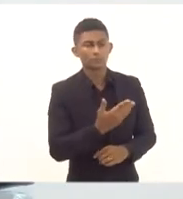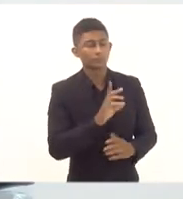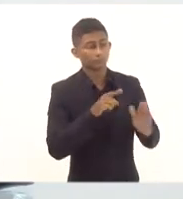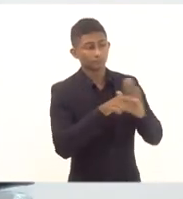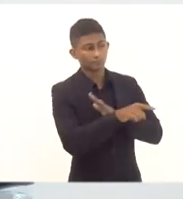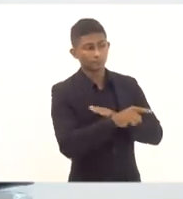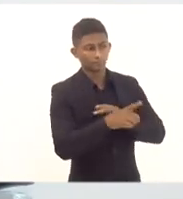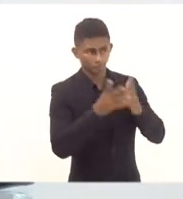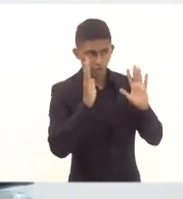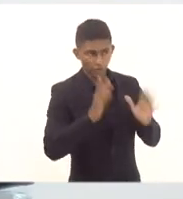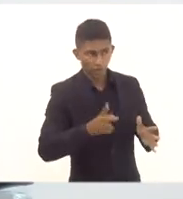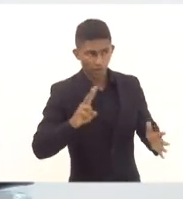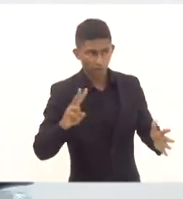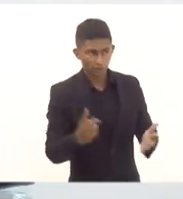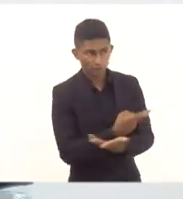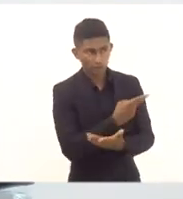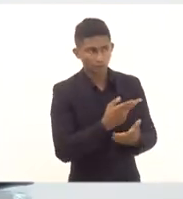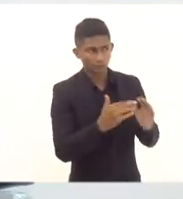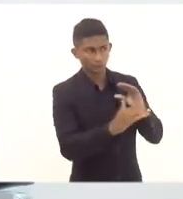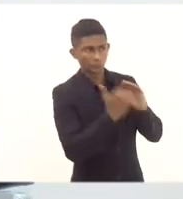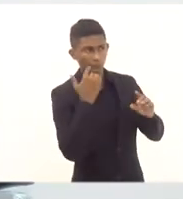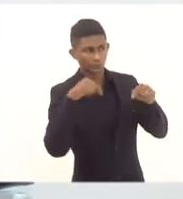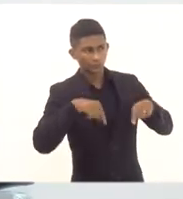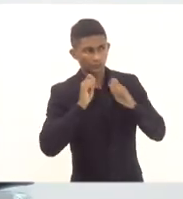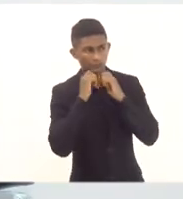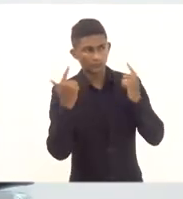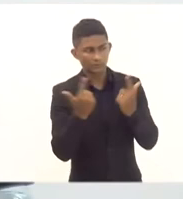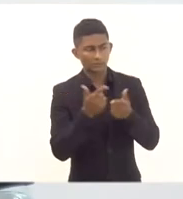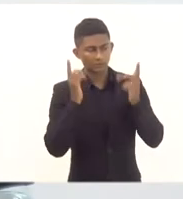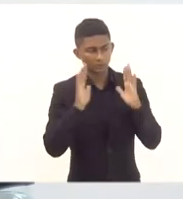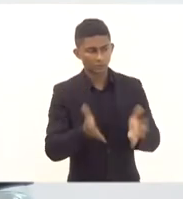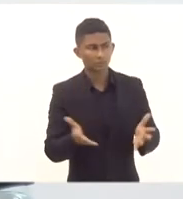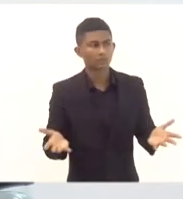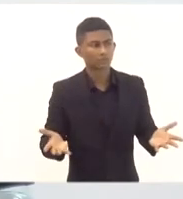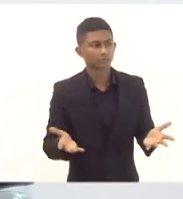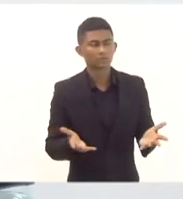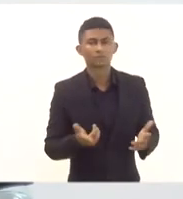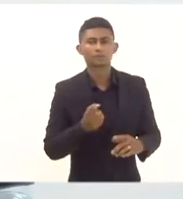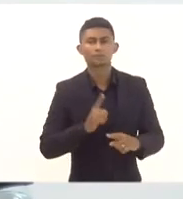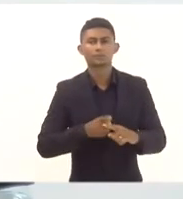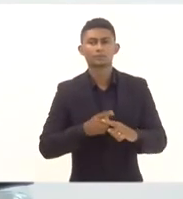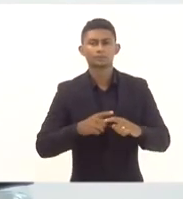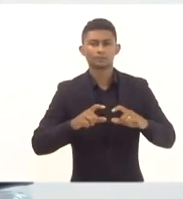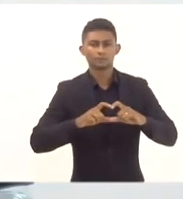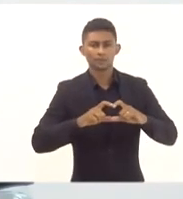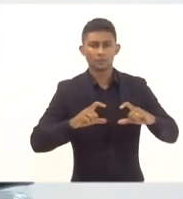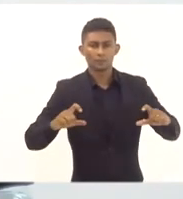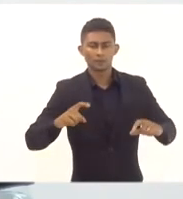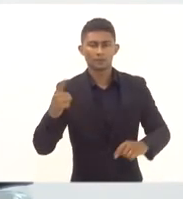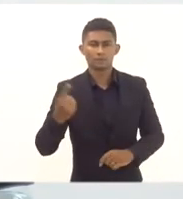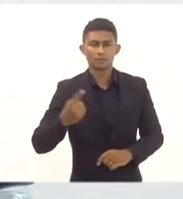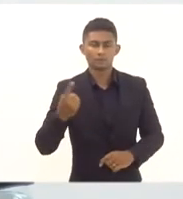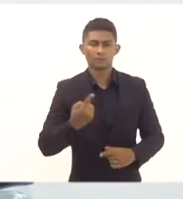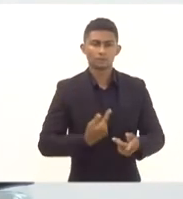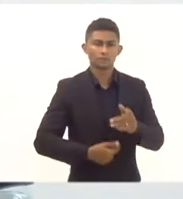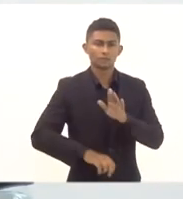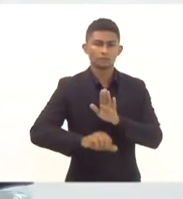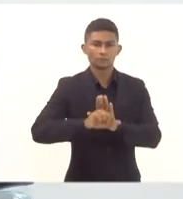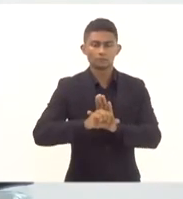pergunta esse já foi enviado à alerj né porque tem a ver com parágrafo único do artigo